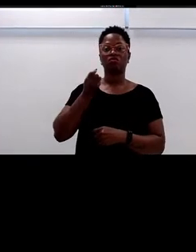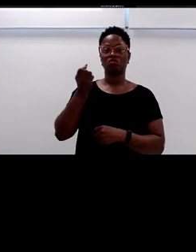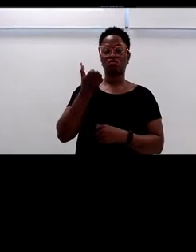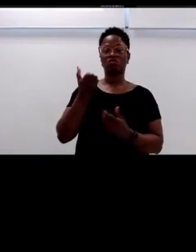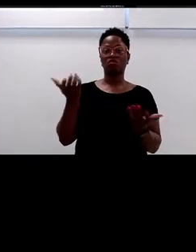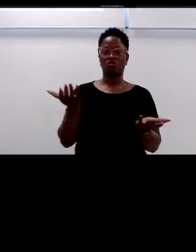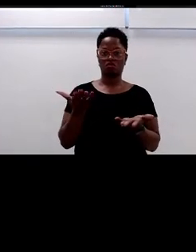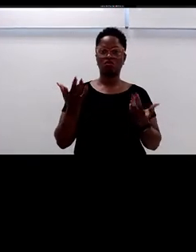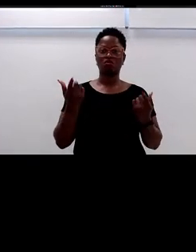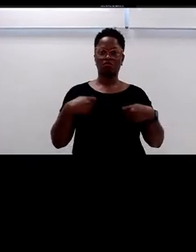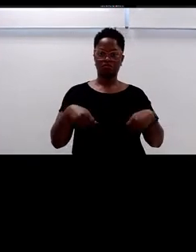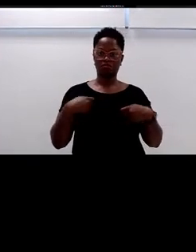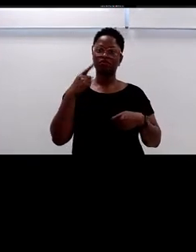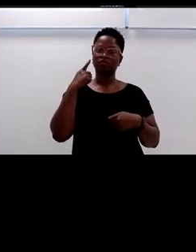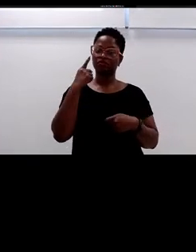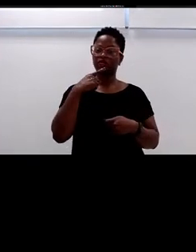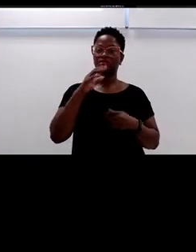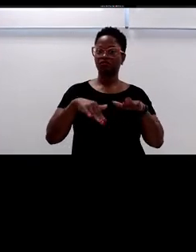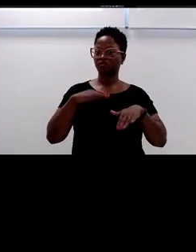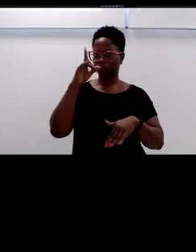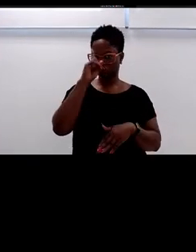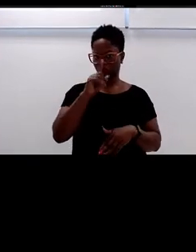que você nem sabe o que é.